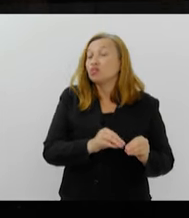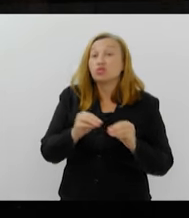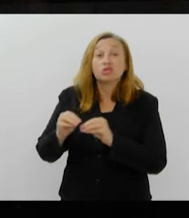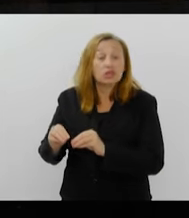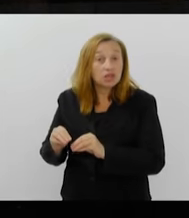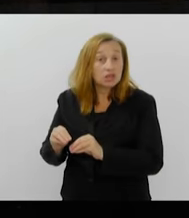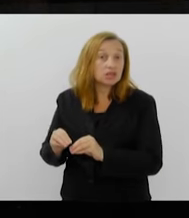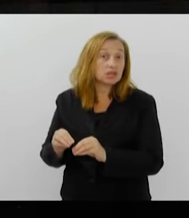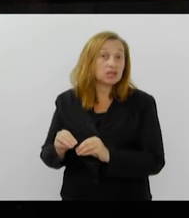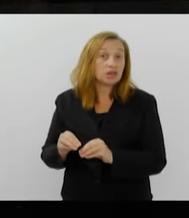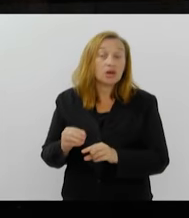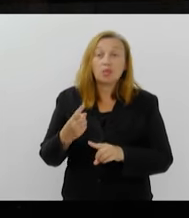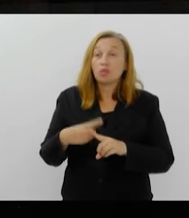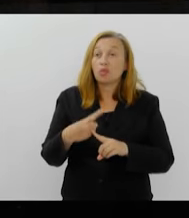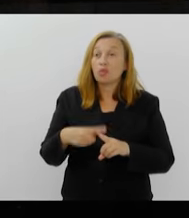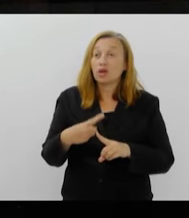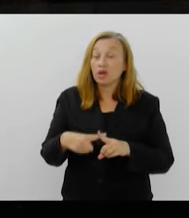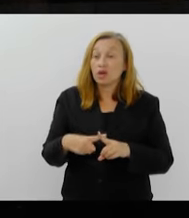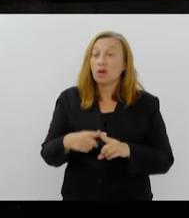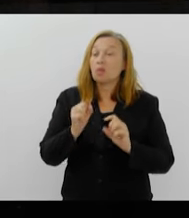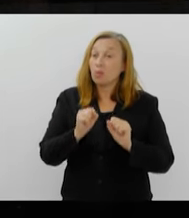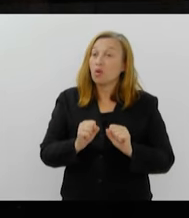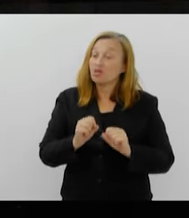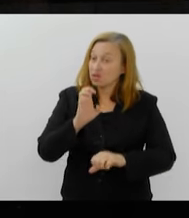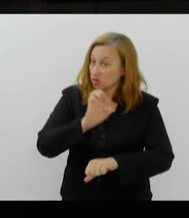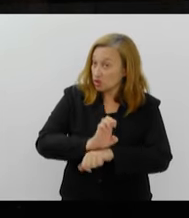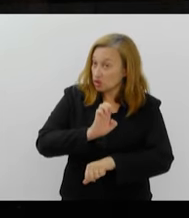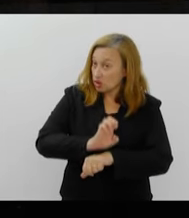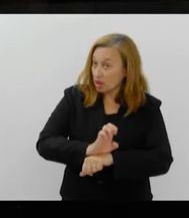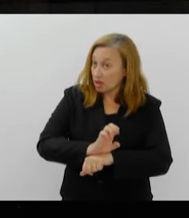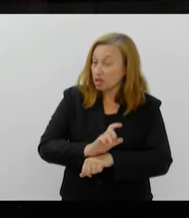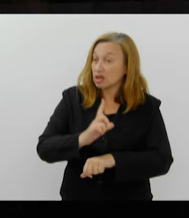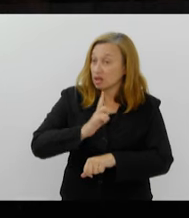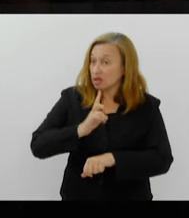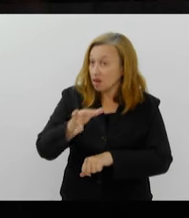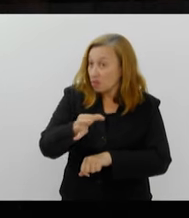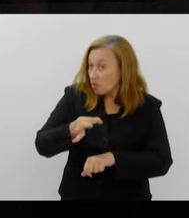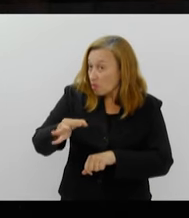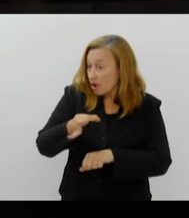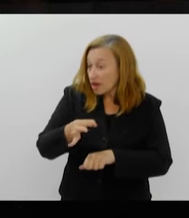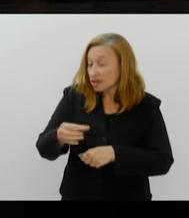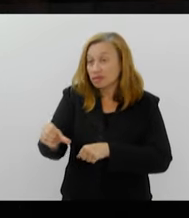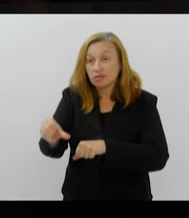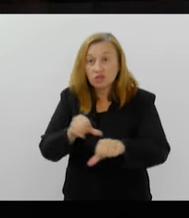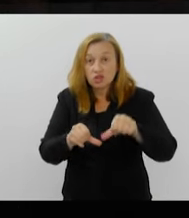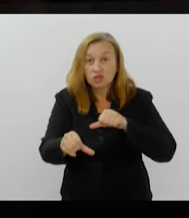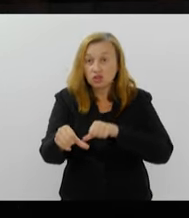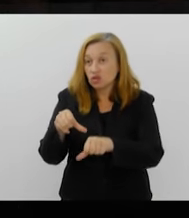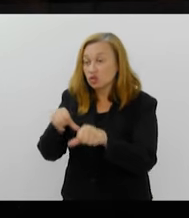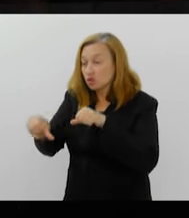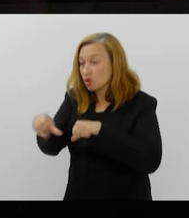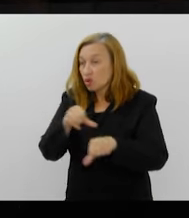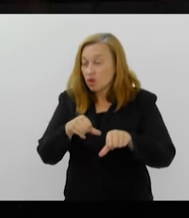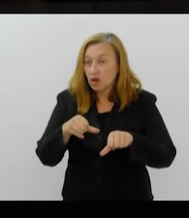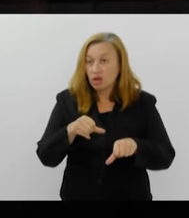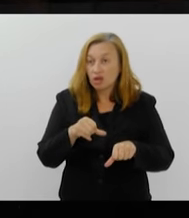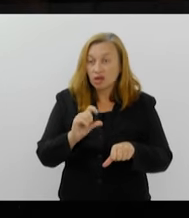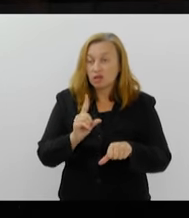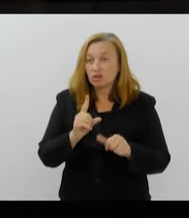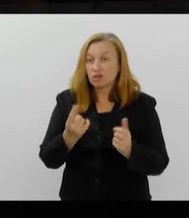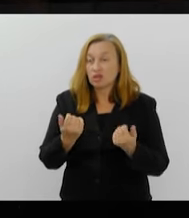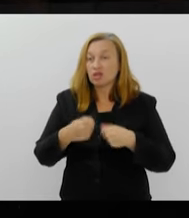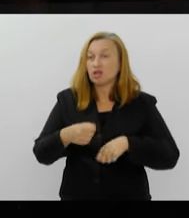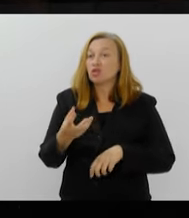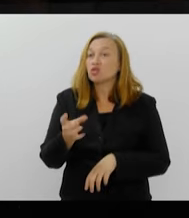as transações podem fazer com que o Estado tenha moeda de troca que não seja necessariamente